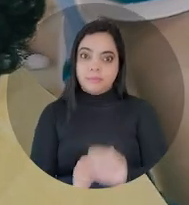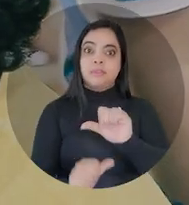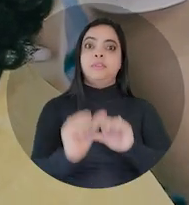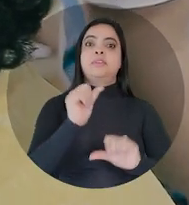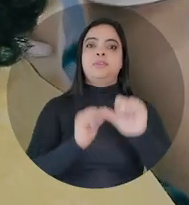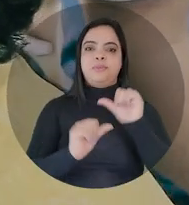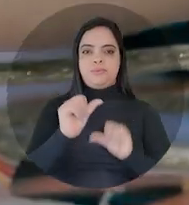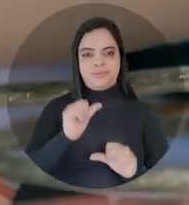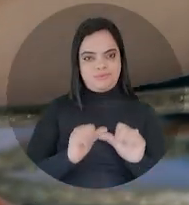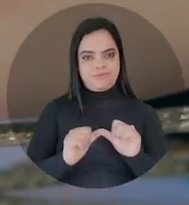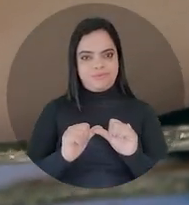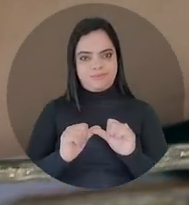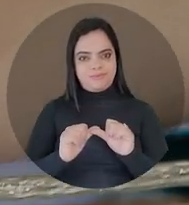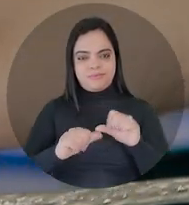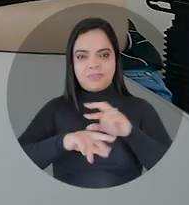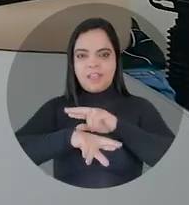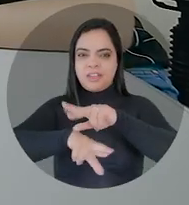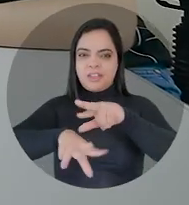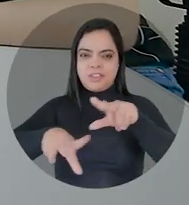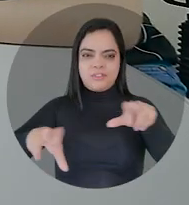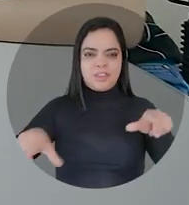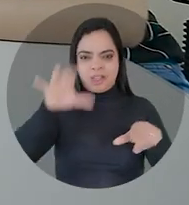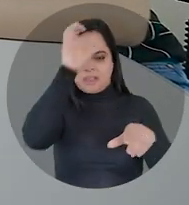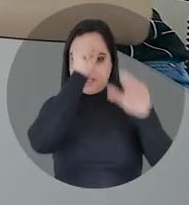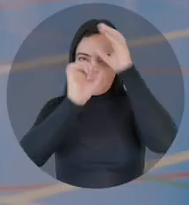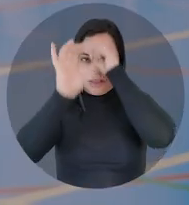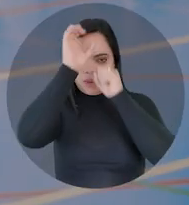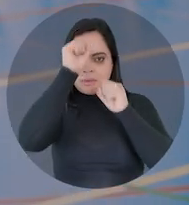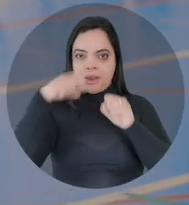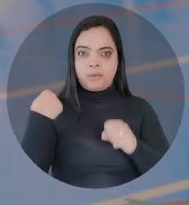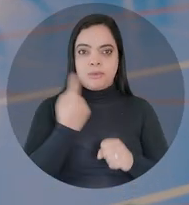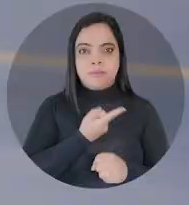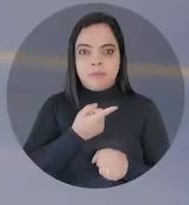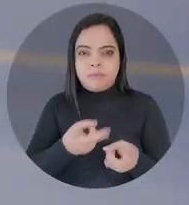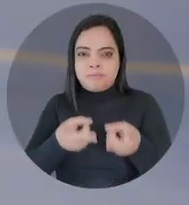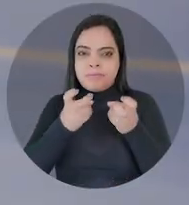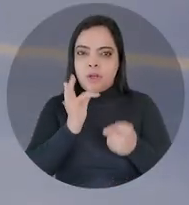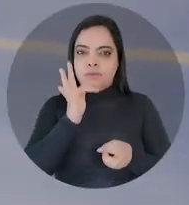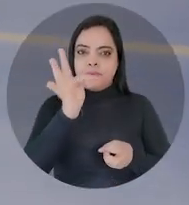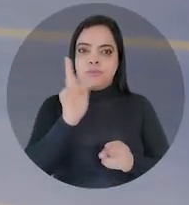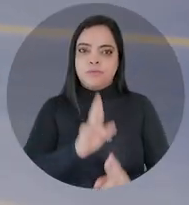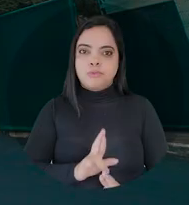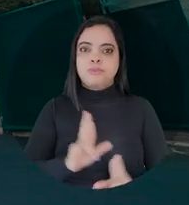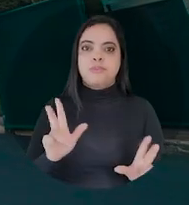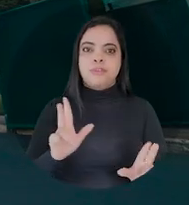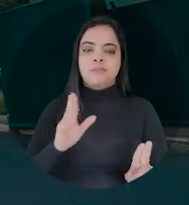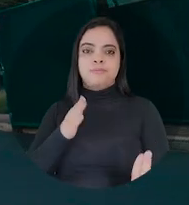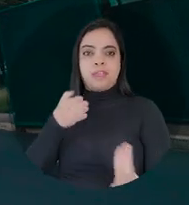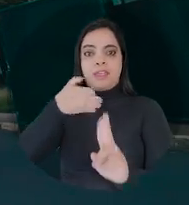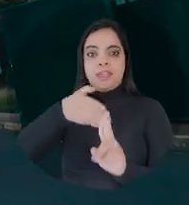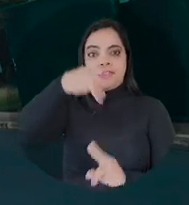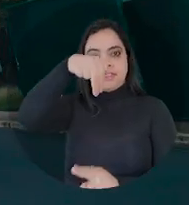transformadora. A diversidade de aprendizados nos conecta a uma nova perspectiva.